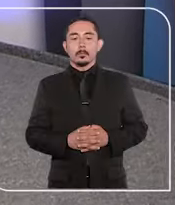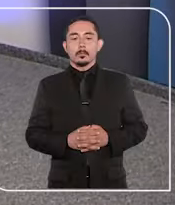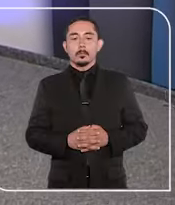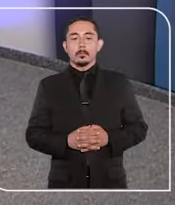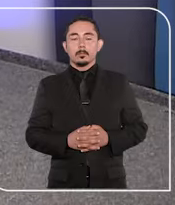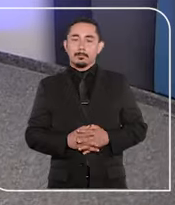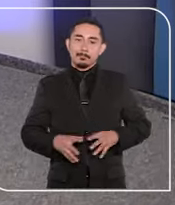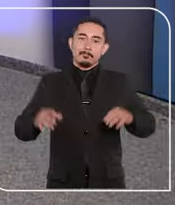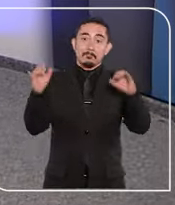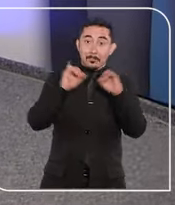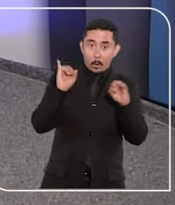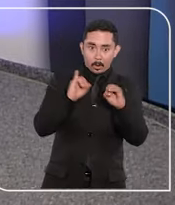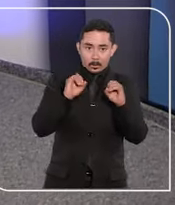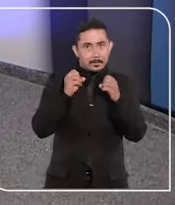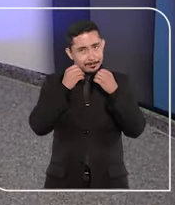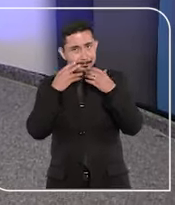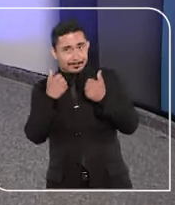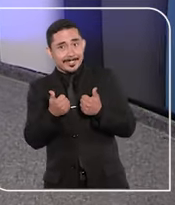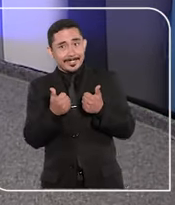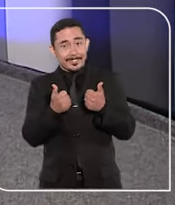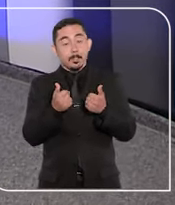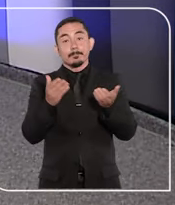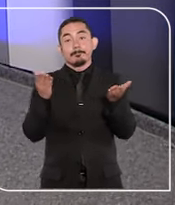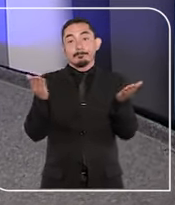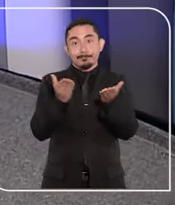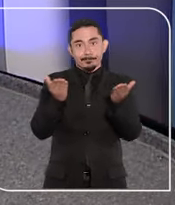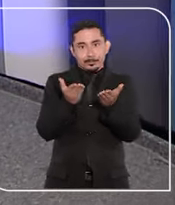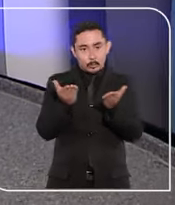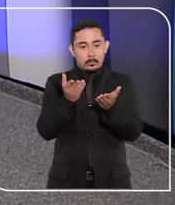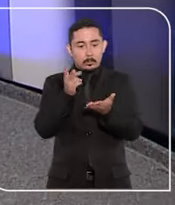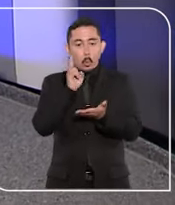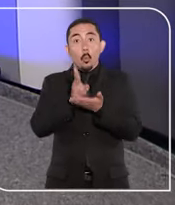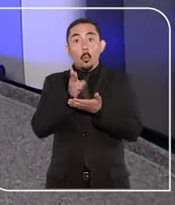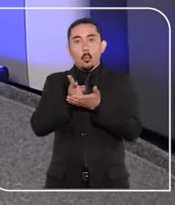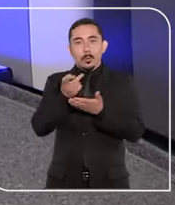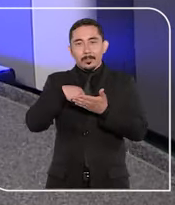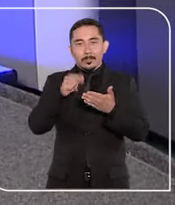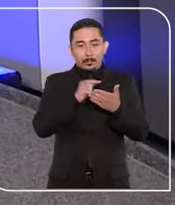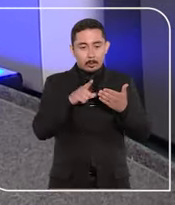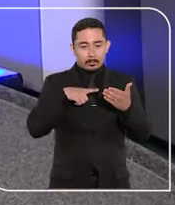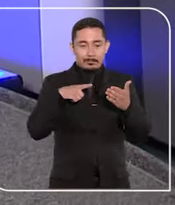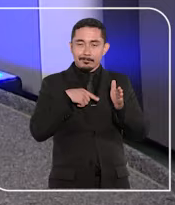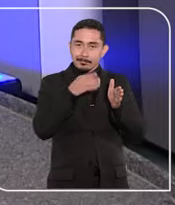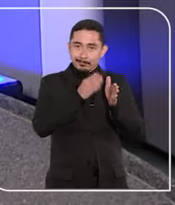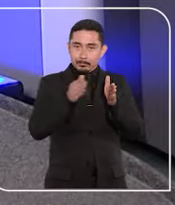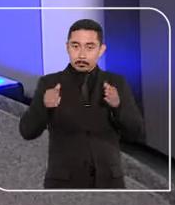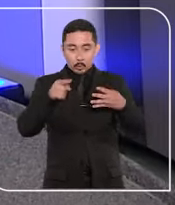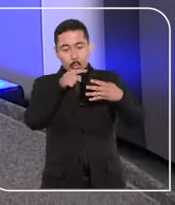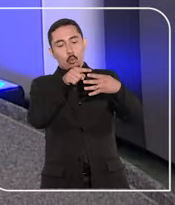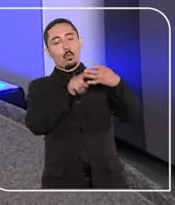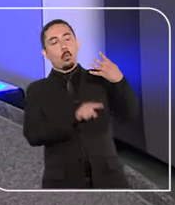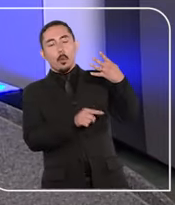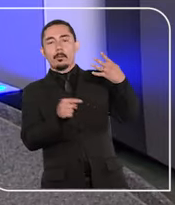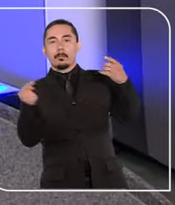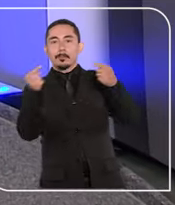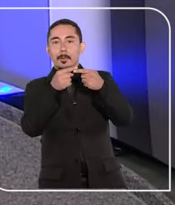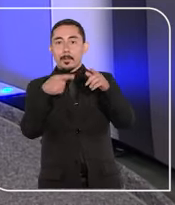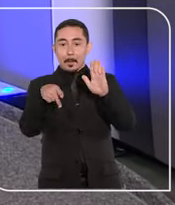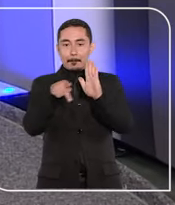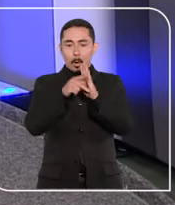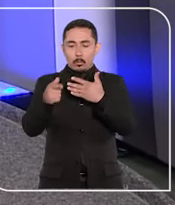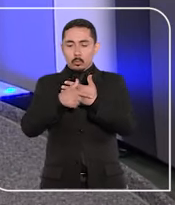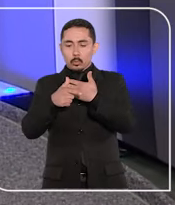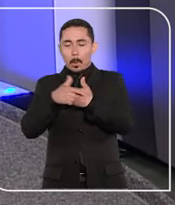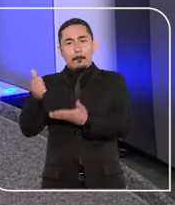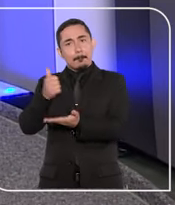Olá, e aí, tudo bem com você? Hoje nós vamos continuar com a nossa série com 4 episódios sobre as funções essenciais